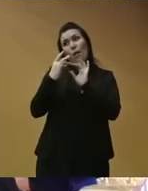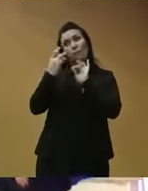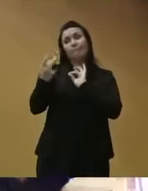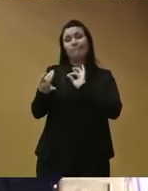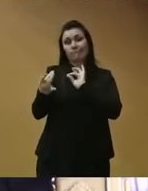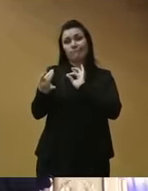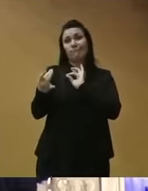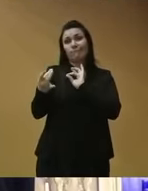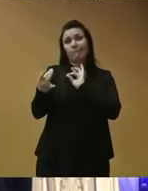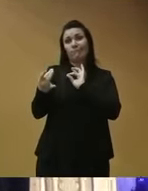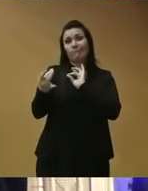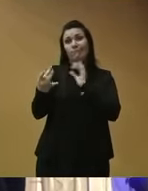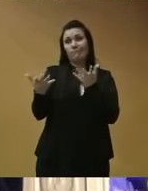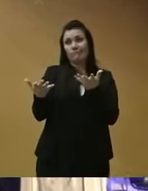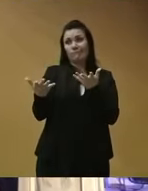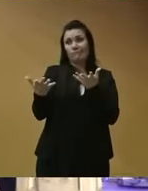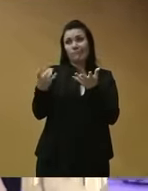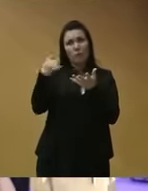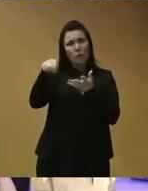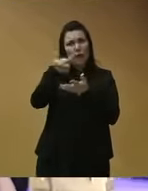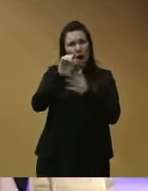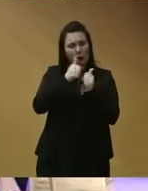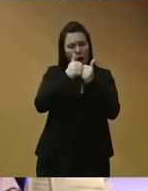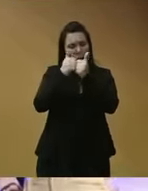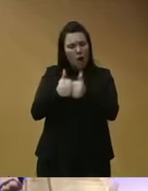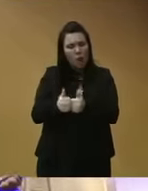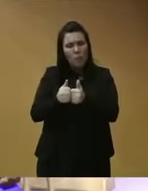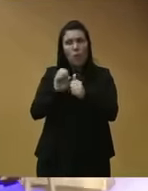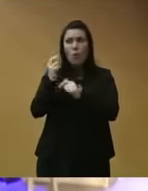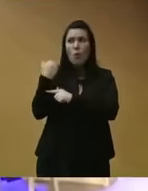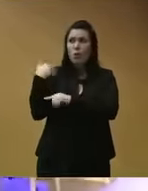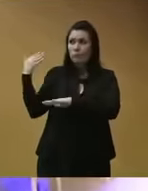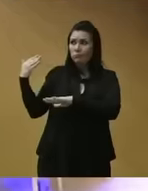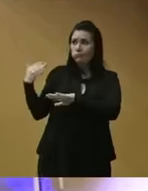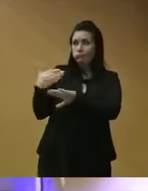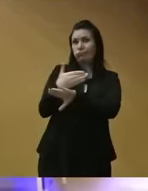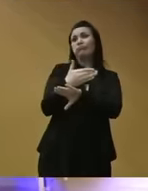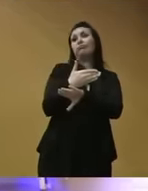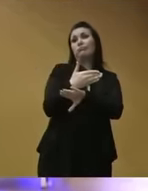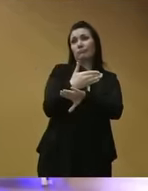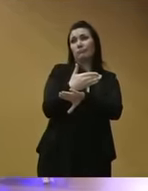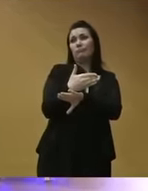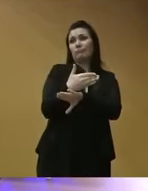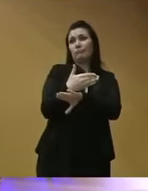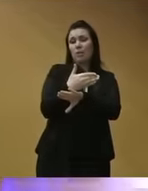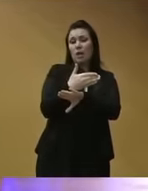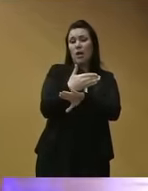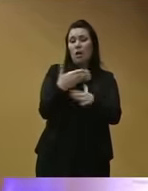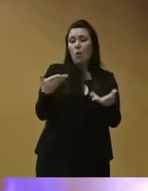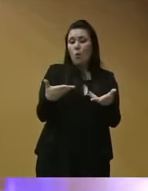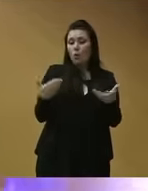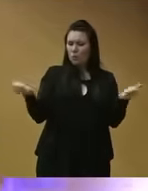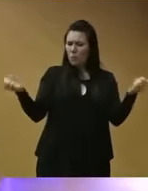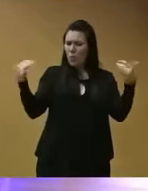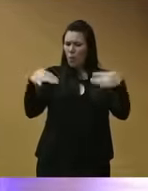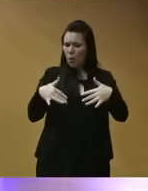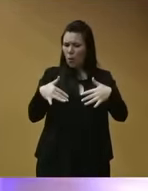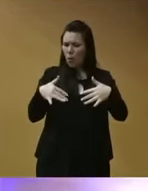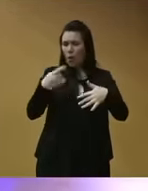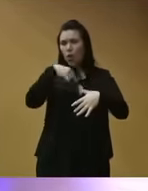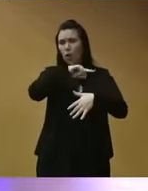que estão aqui hoje ou estão presentes somente nos nossos corações, nossa